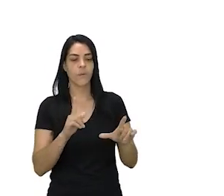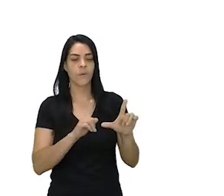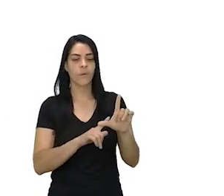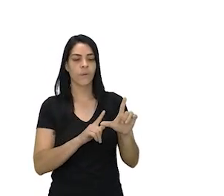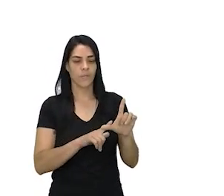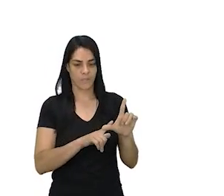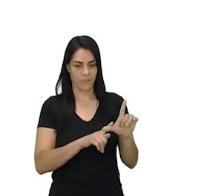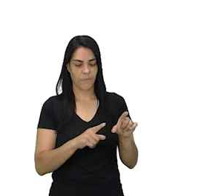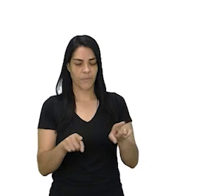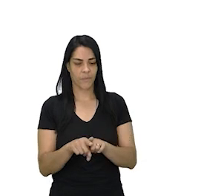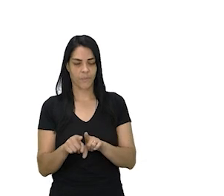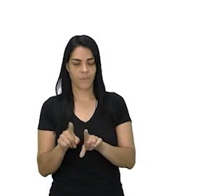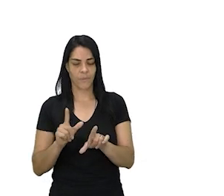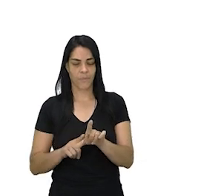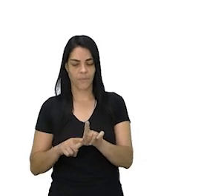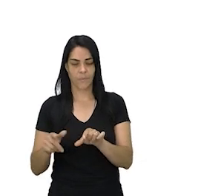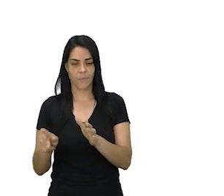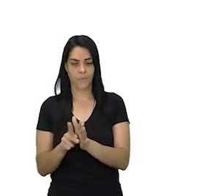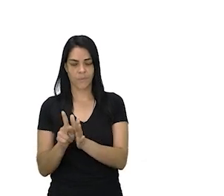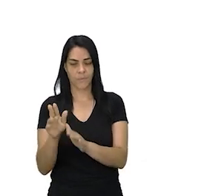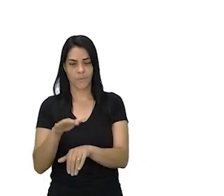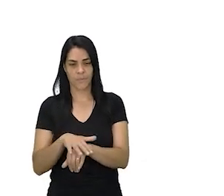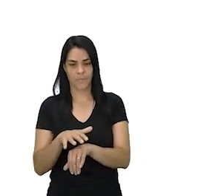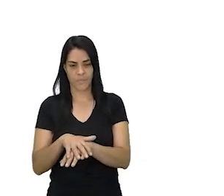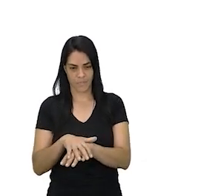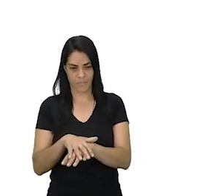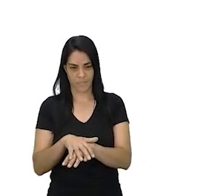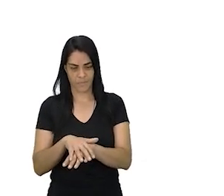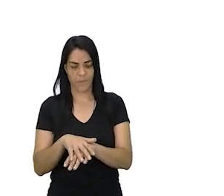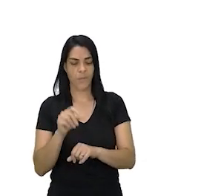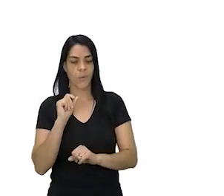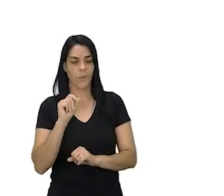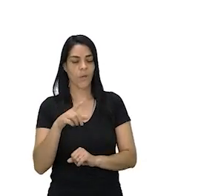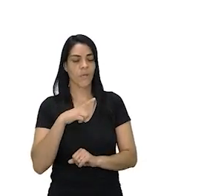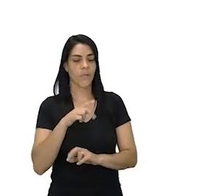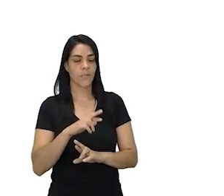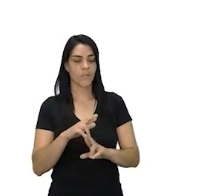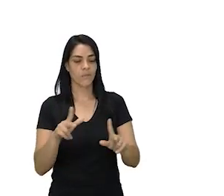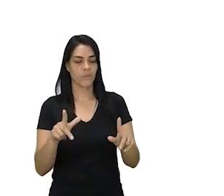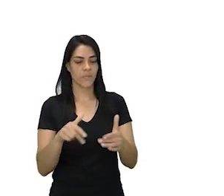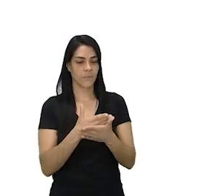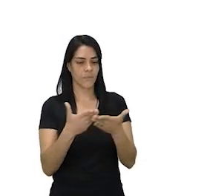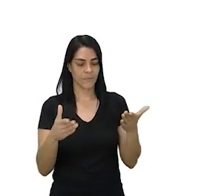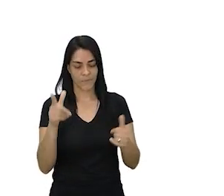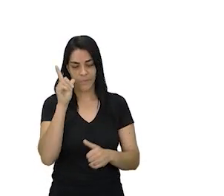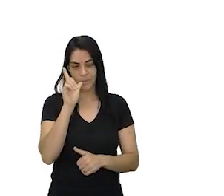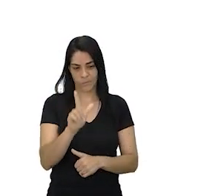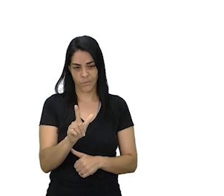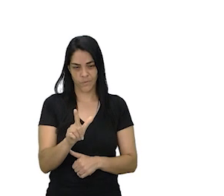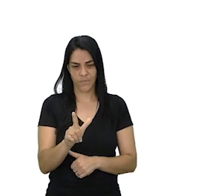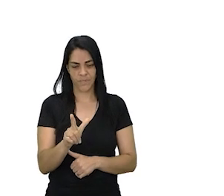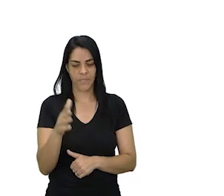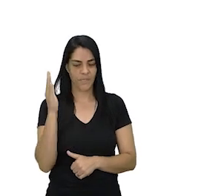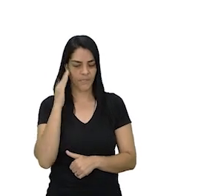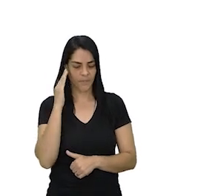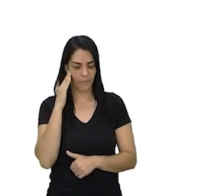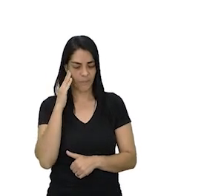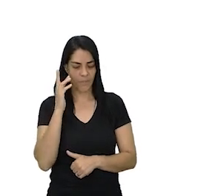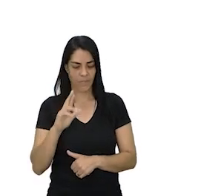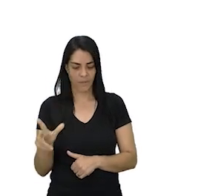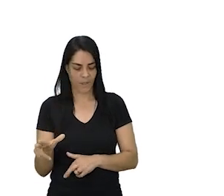têm, né, de comum, o que eles têm de diferença, para que vocês, no fundo, possam, no fundo, olhar